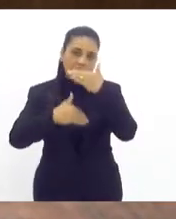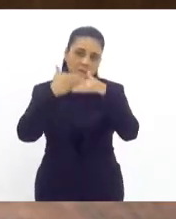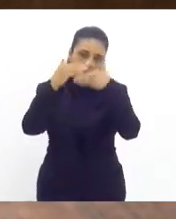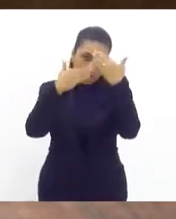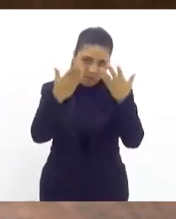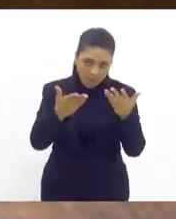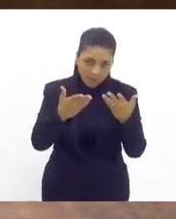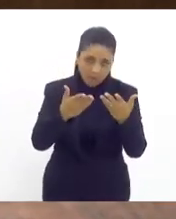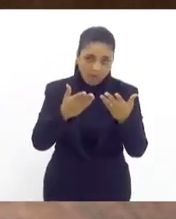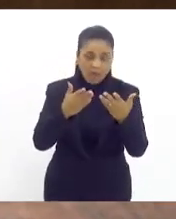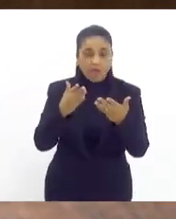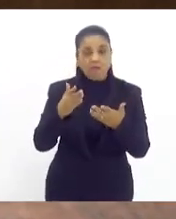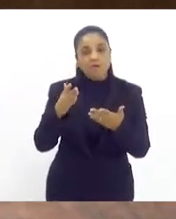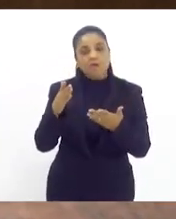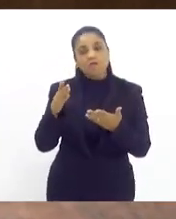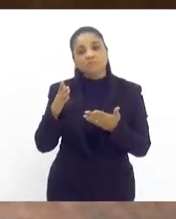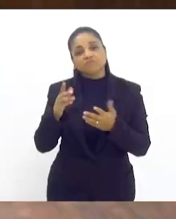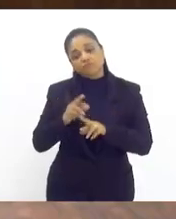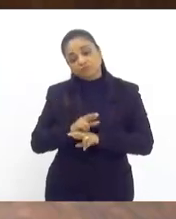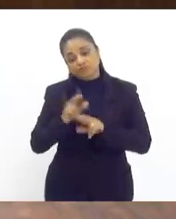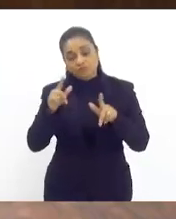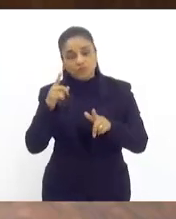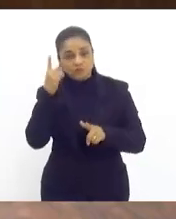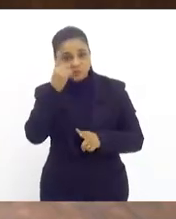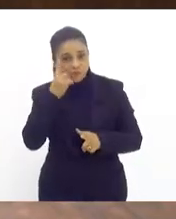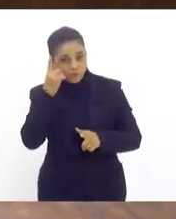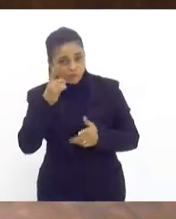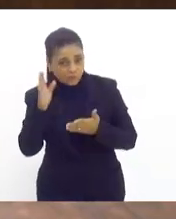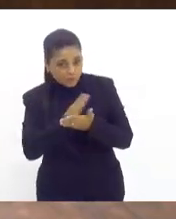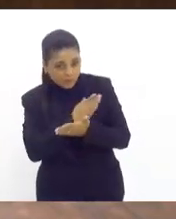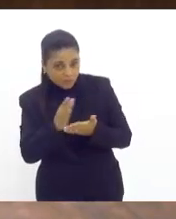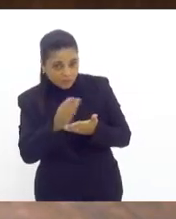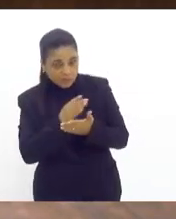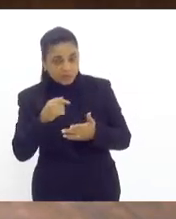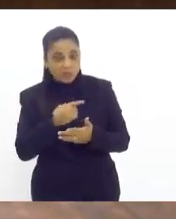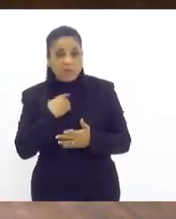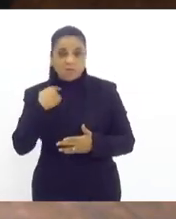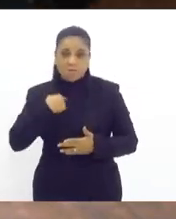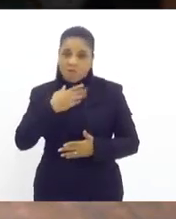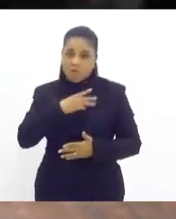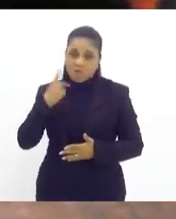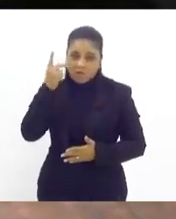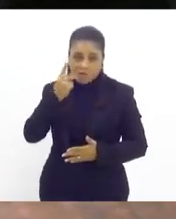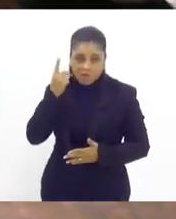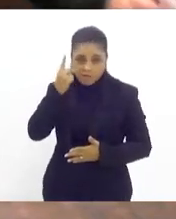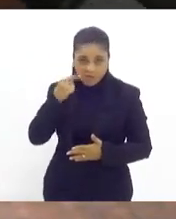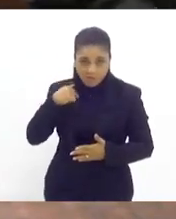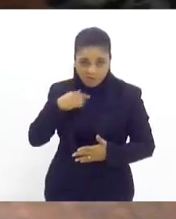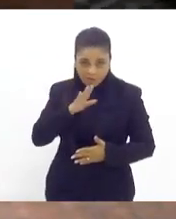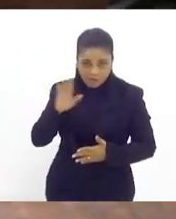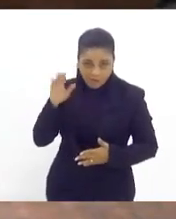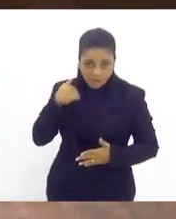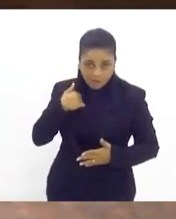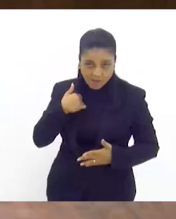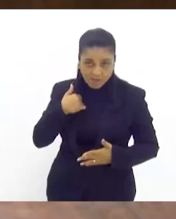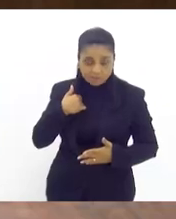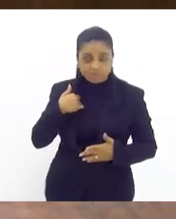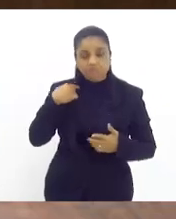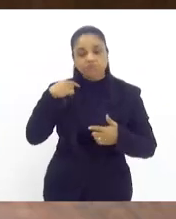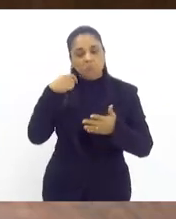Diferentemente de muitos deputados Dessa Casa Nossa mandata tem o compromisso com o debate ainda que